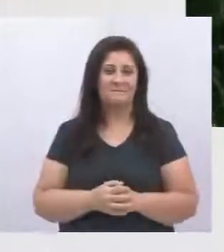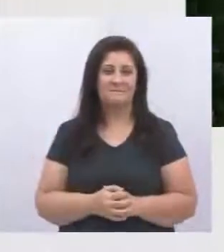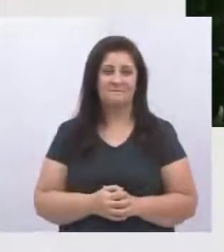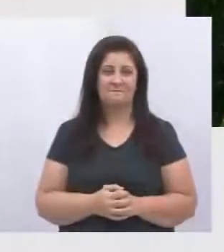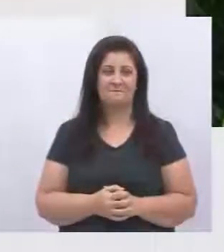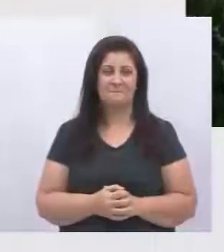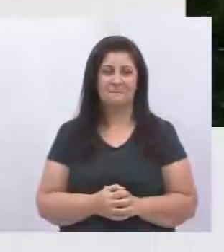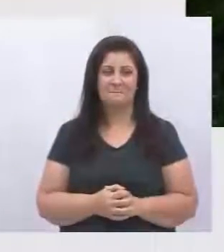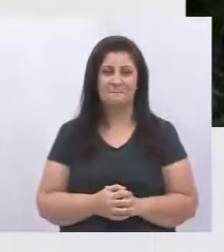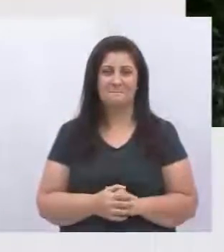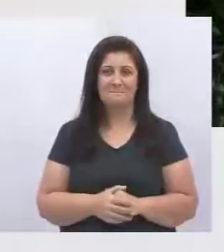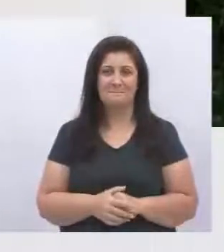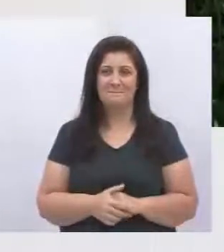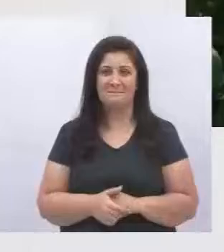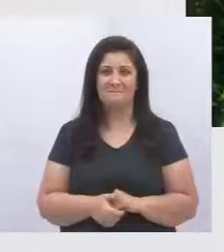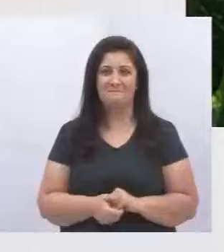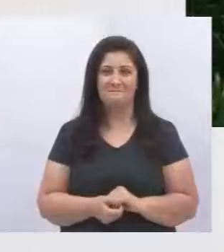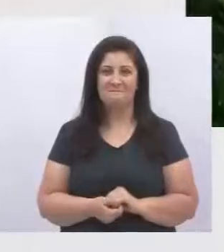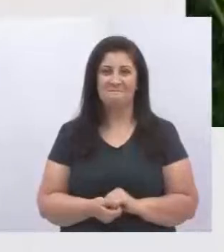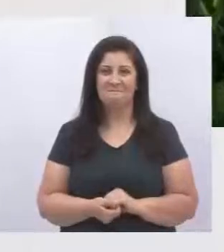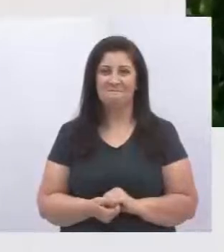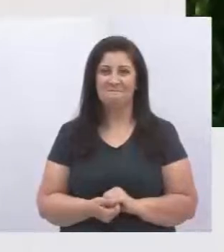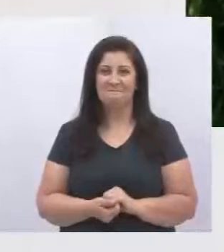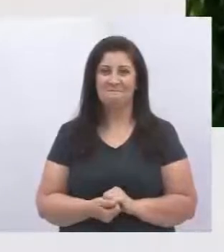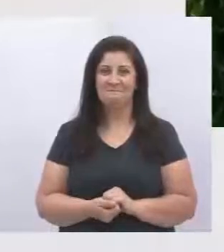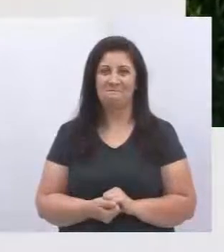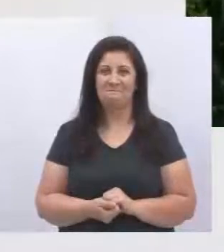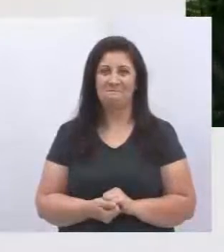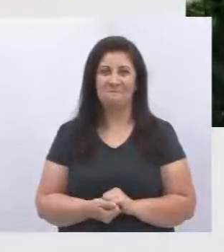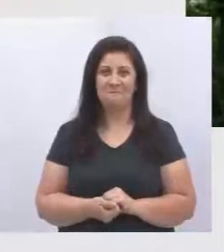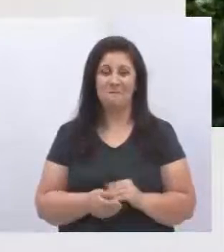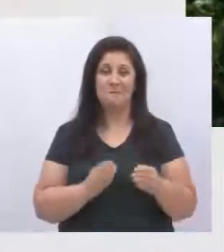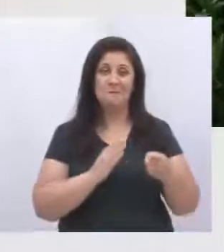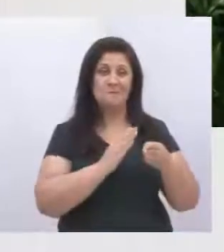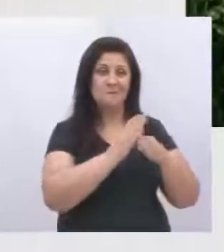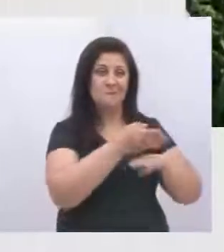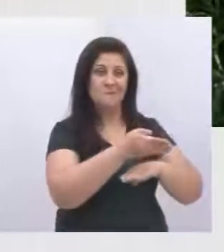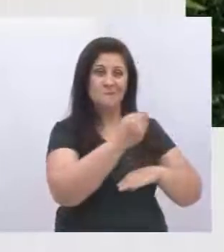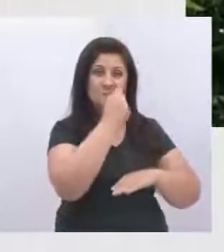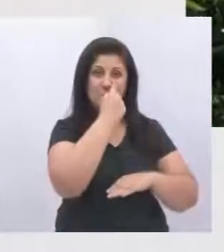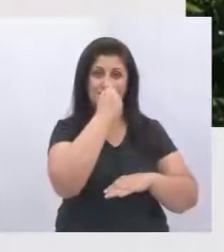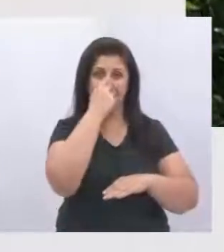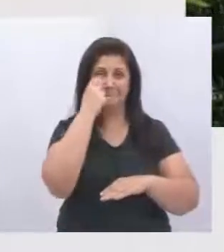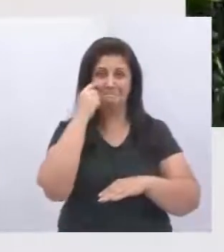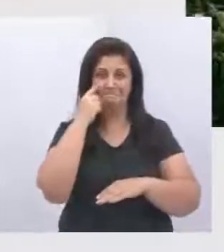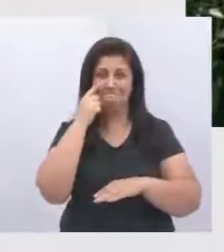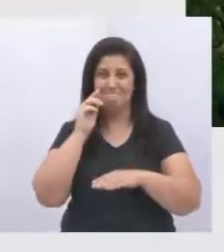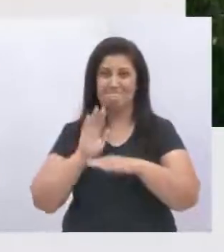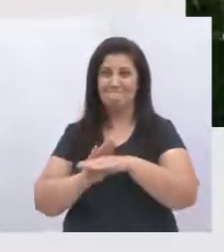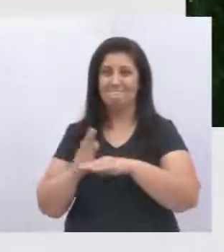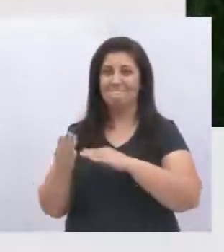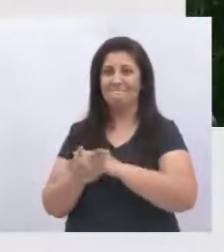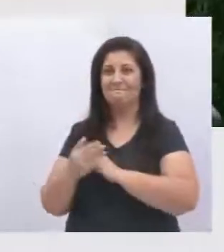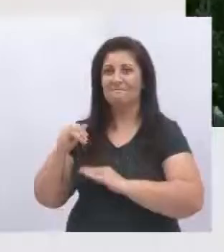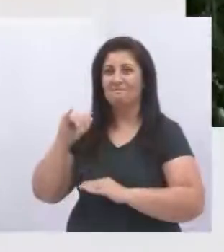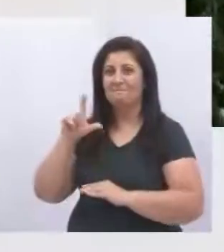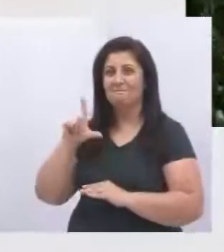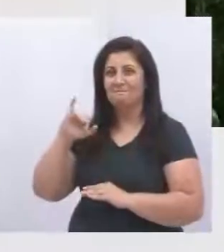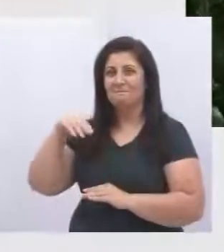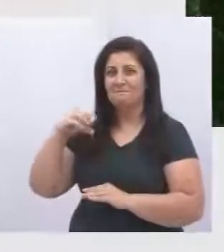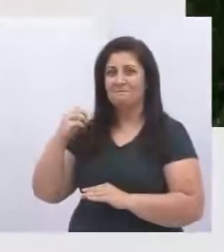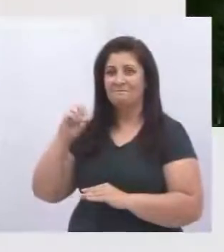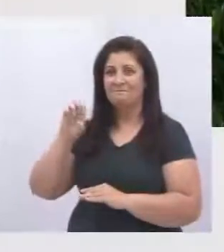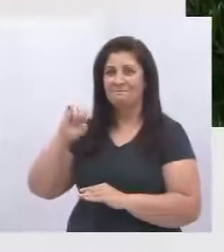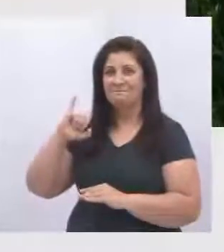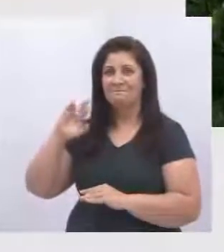4/4/2022. Estou aqui na ponte que dá acesso do Parque Meia Lua para o Limoeiro. Muitos trabalhadores